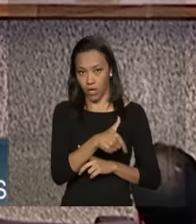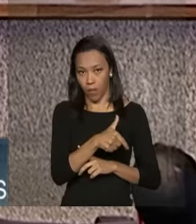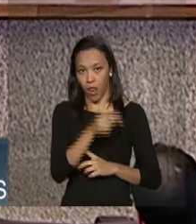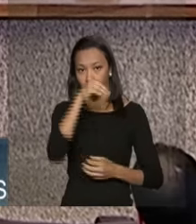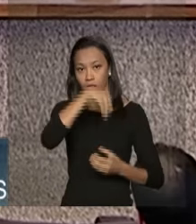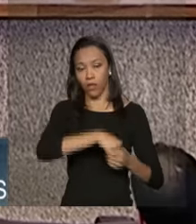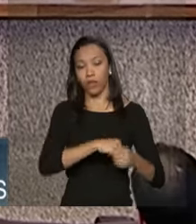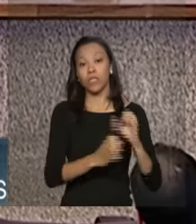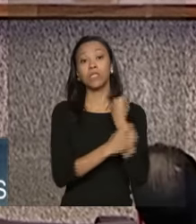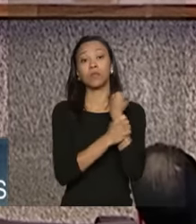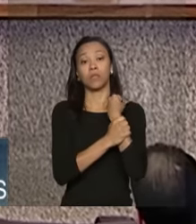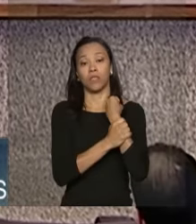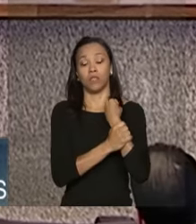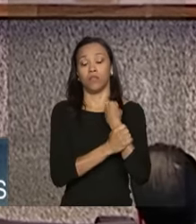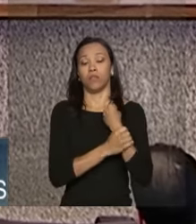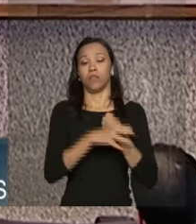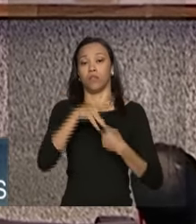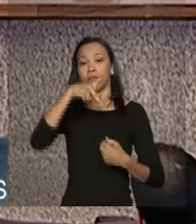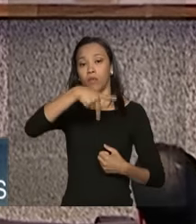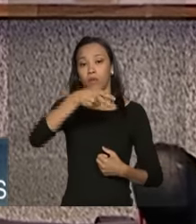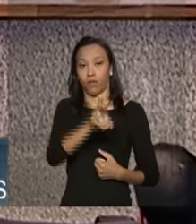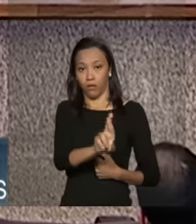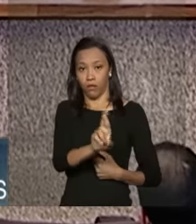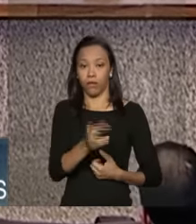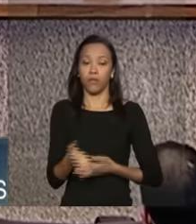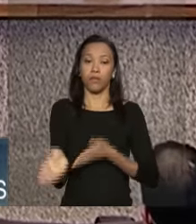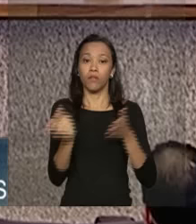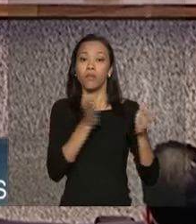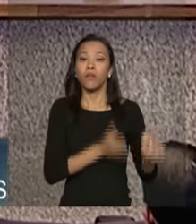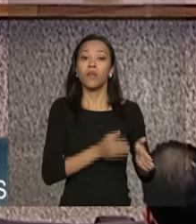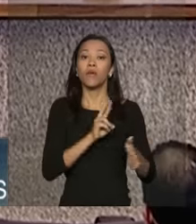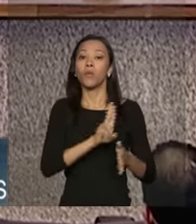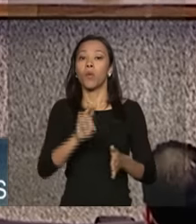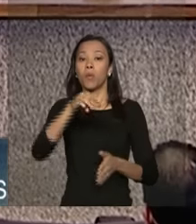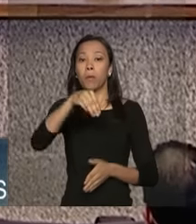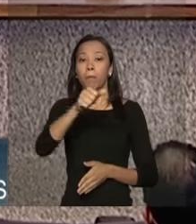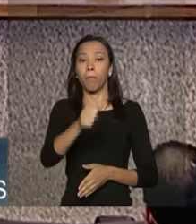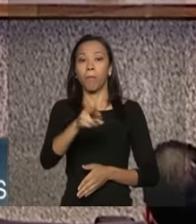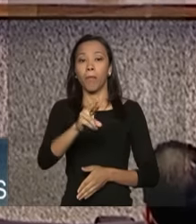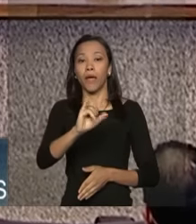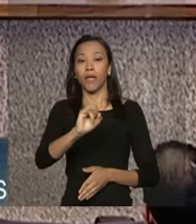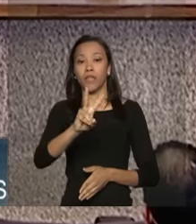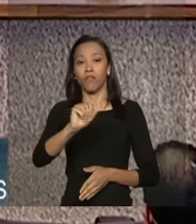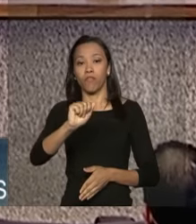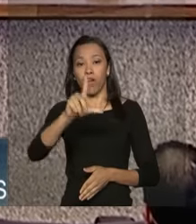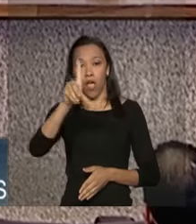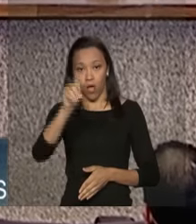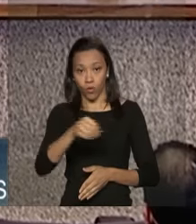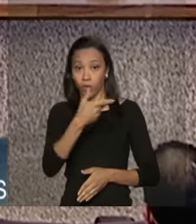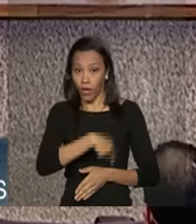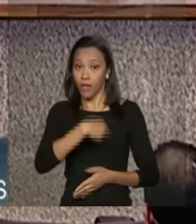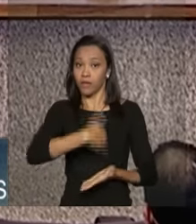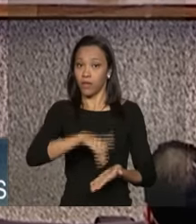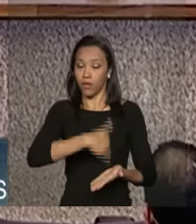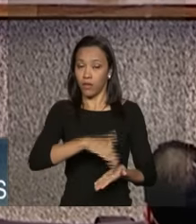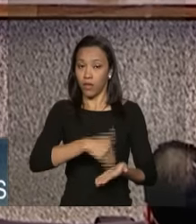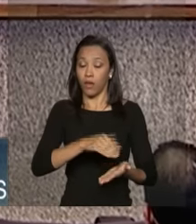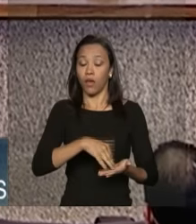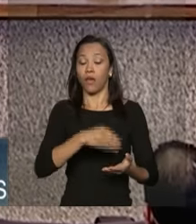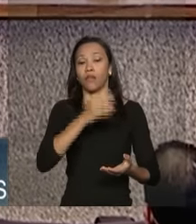presidência da república Marivaldo Pereira secretário executivo do Ministério da